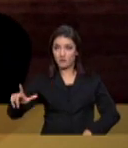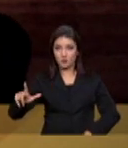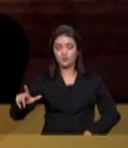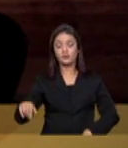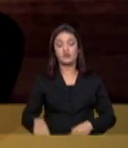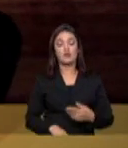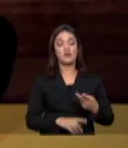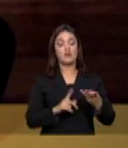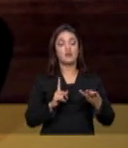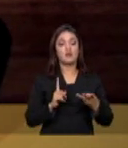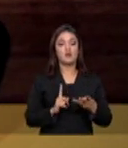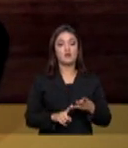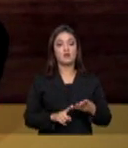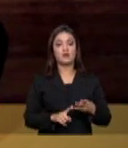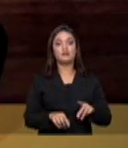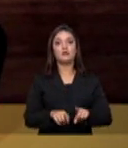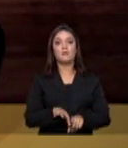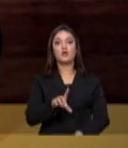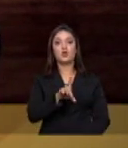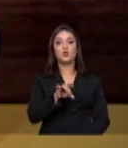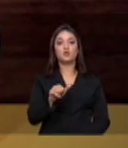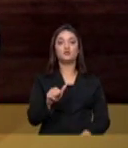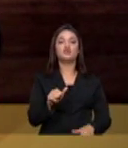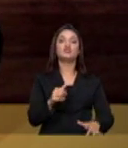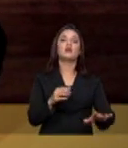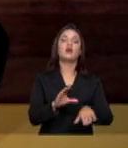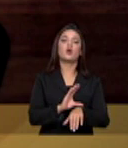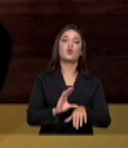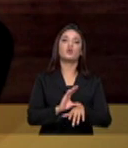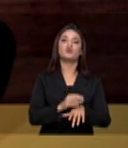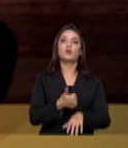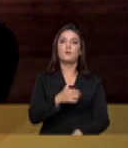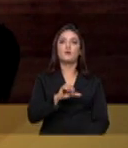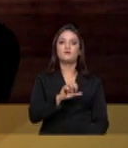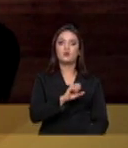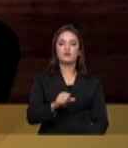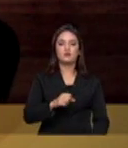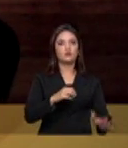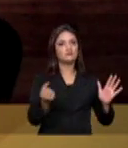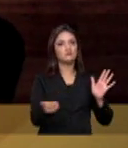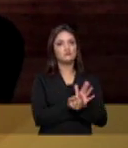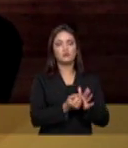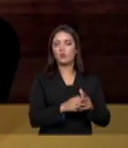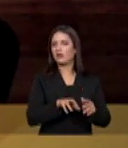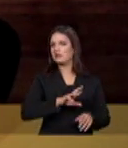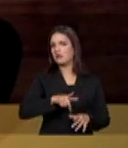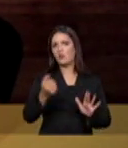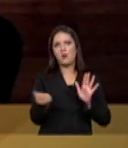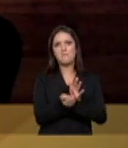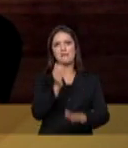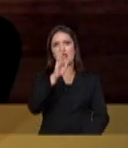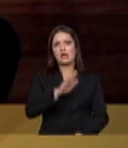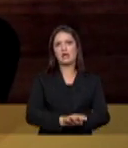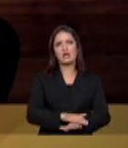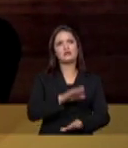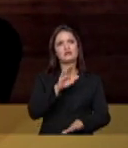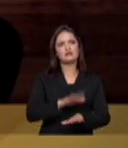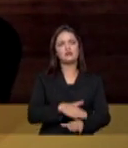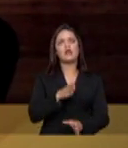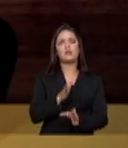considerando ainda que a data da promulgação da construção de 68 não constituem Marco temporal